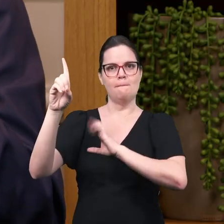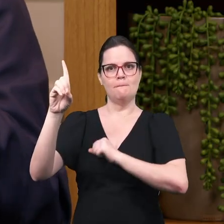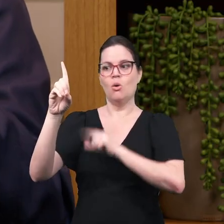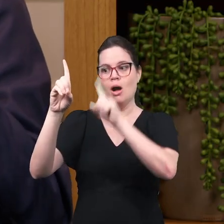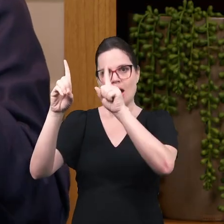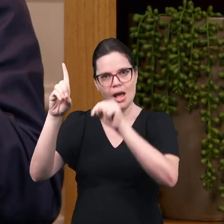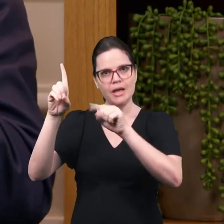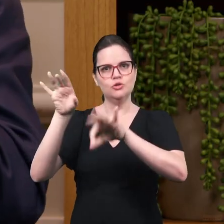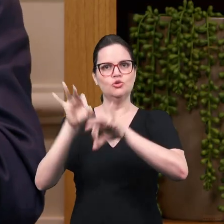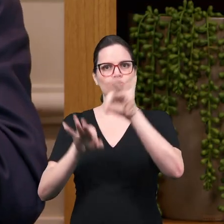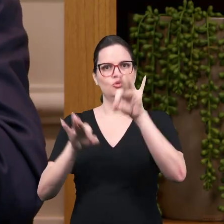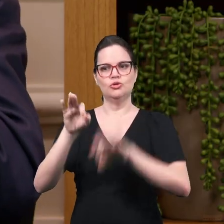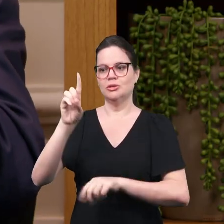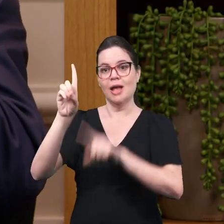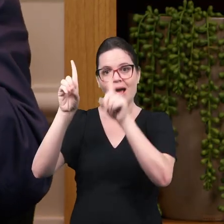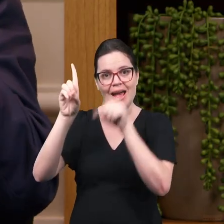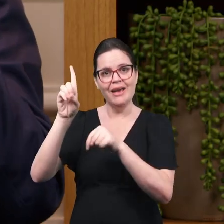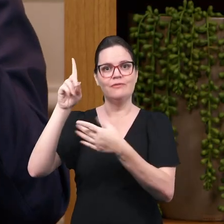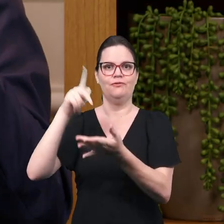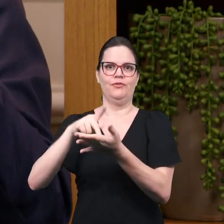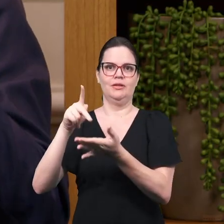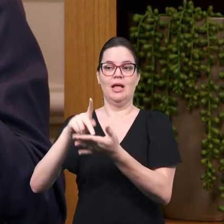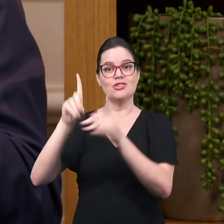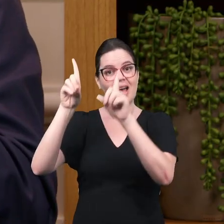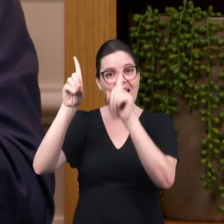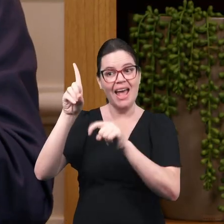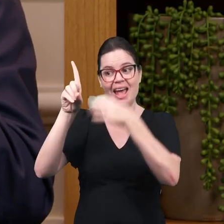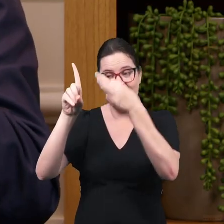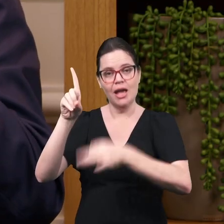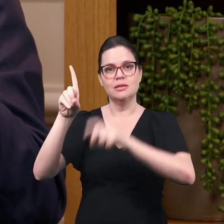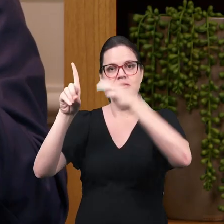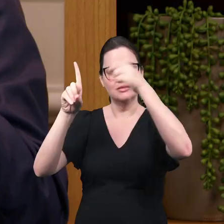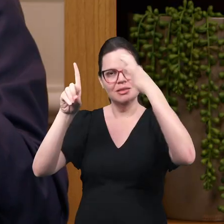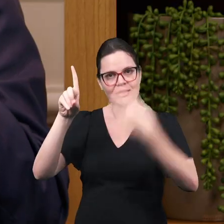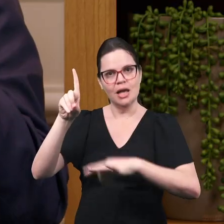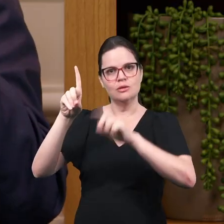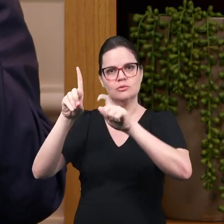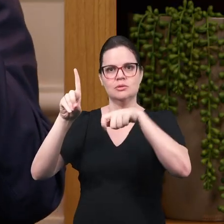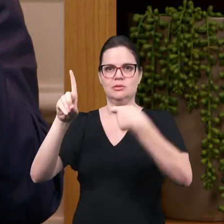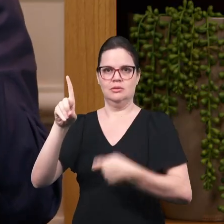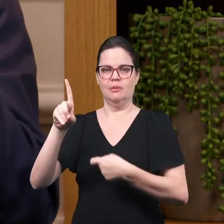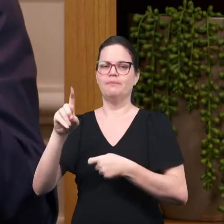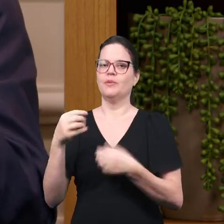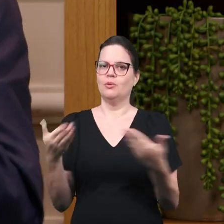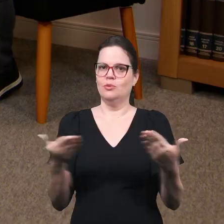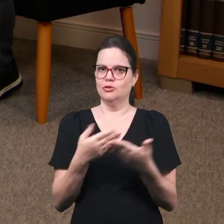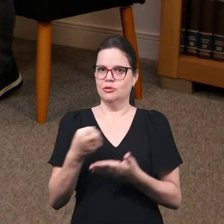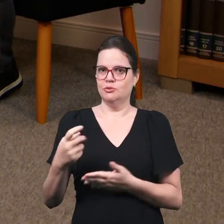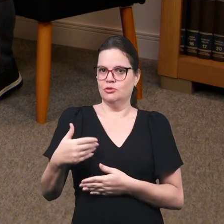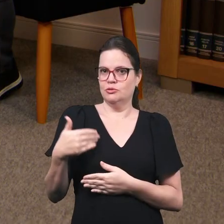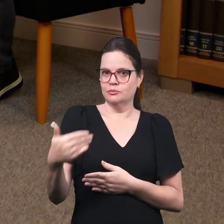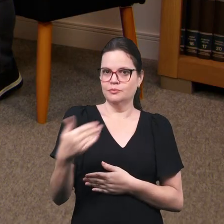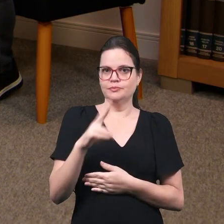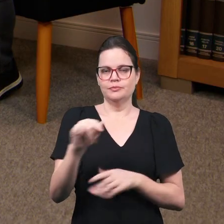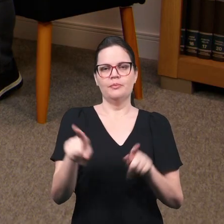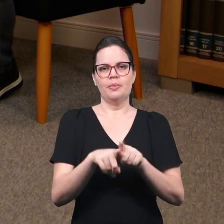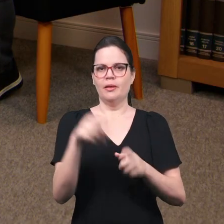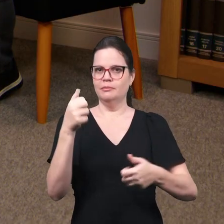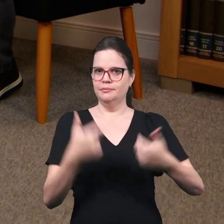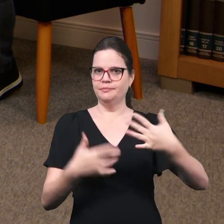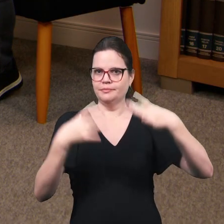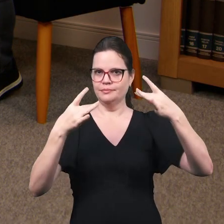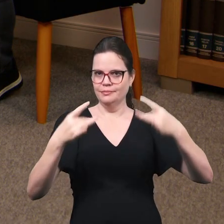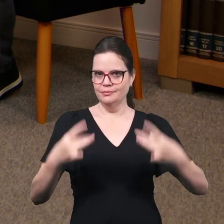verdade. E tudo isso nós vamos estar abordando neste e nos próximos episódios. Mas, queridos,